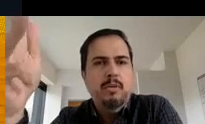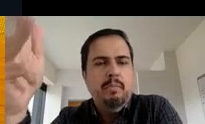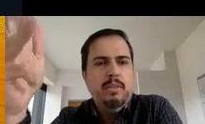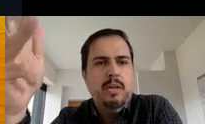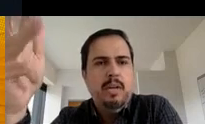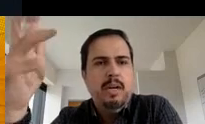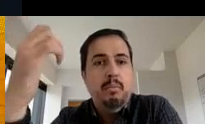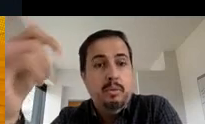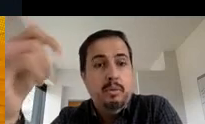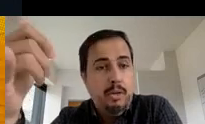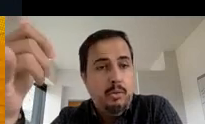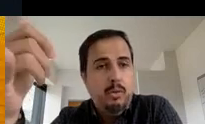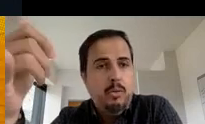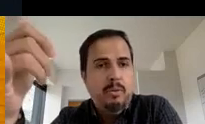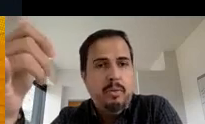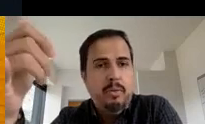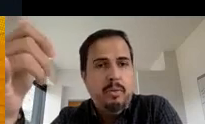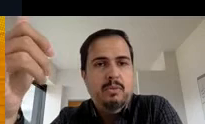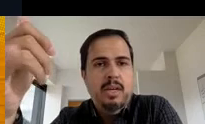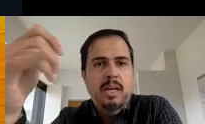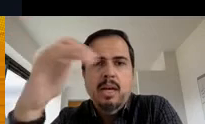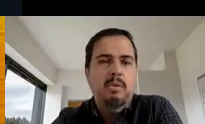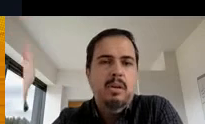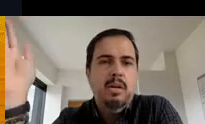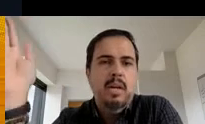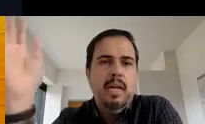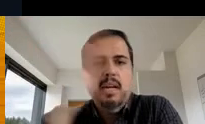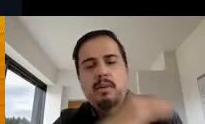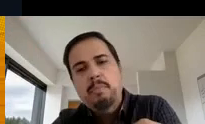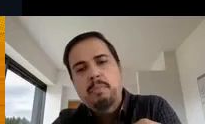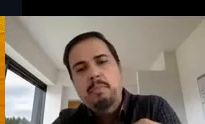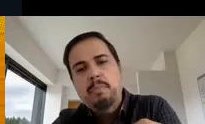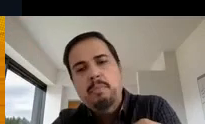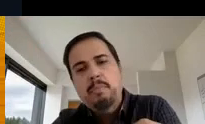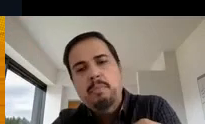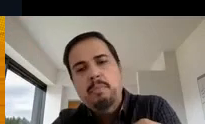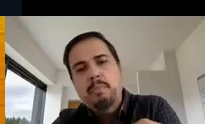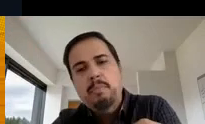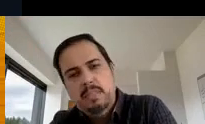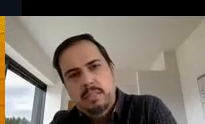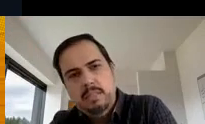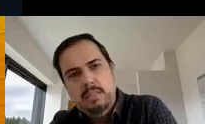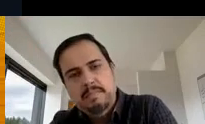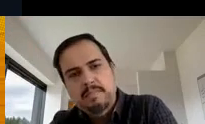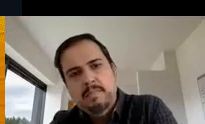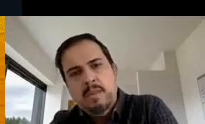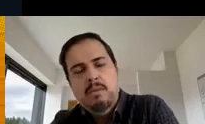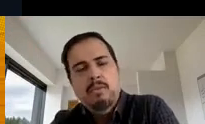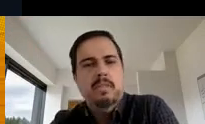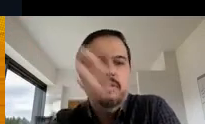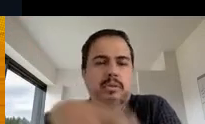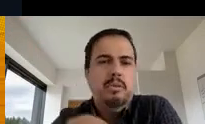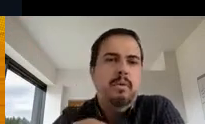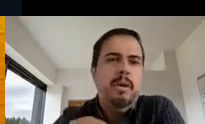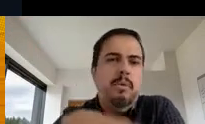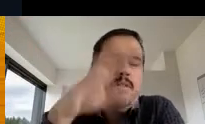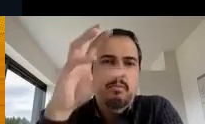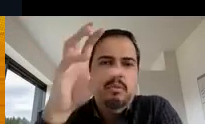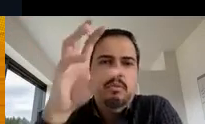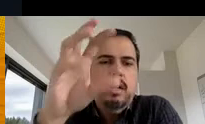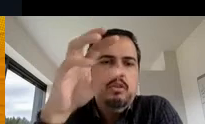Comprou a segunda, pagou um preço legal, o produto chegou como prometido. Acabou. Ela vai comprar muito mais vezes.